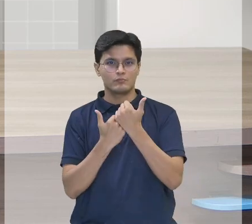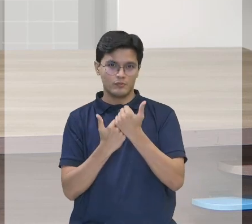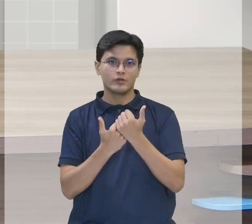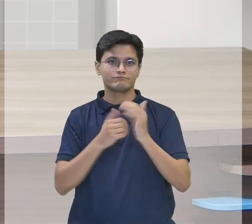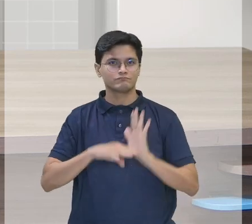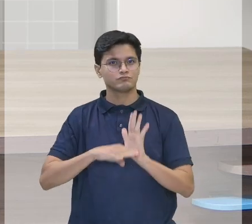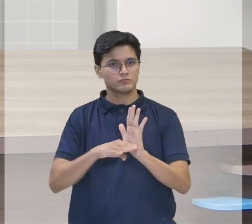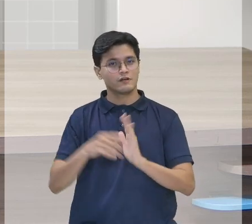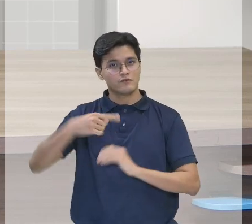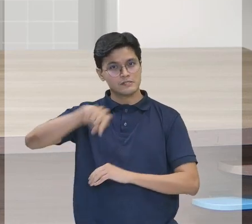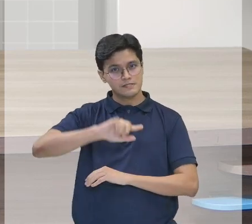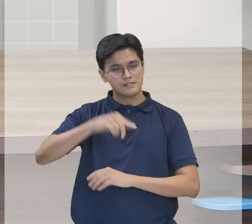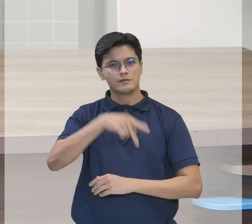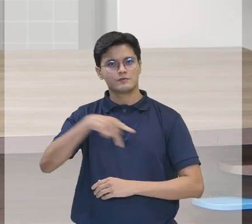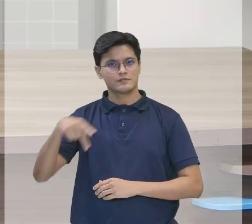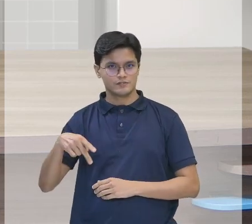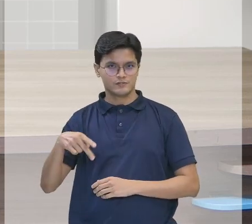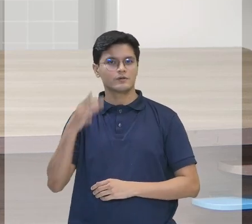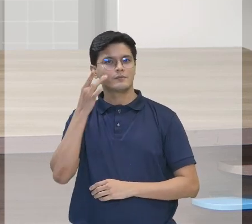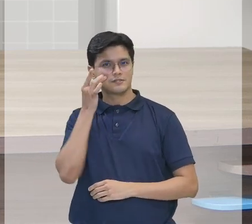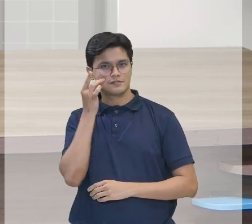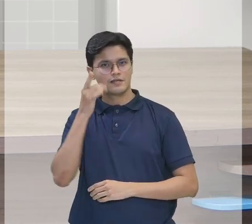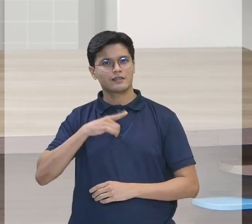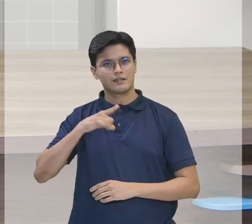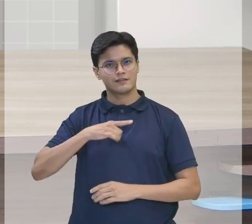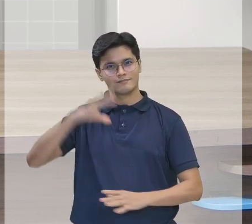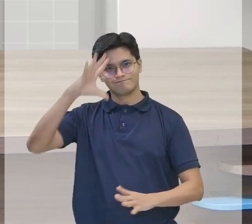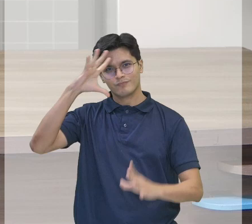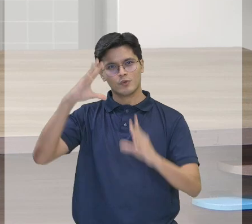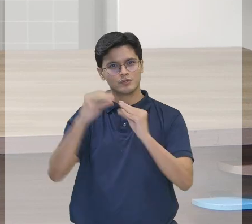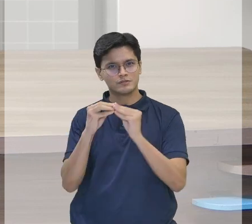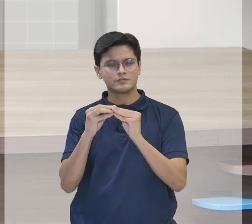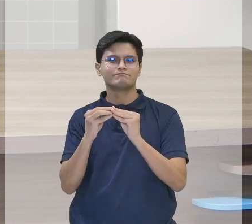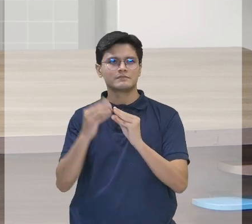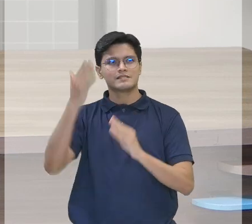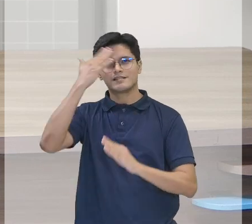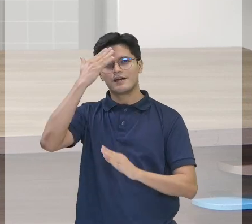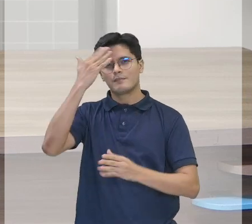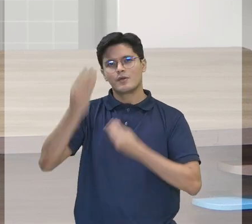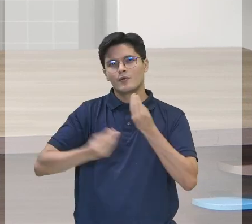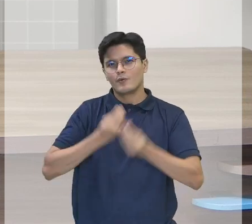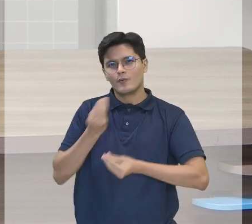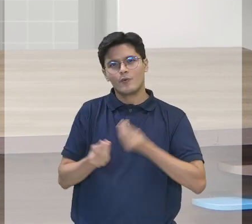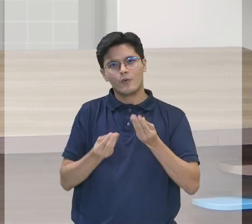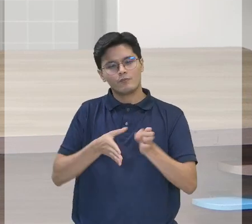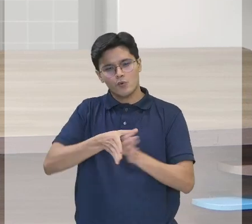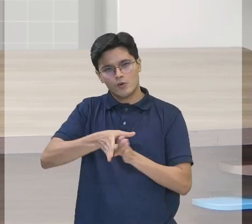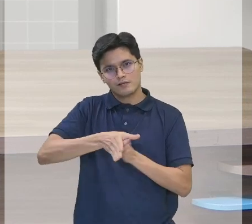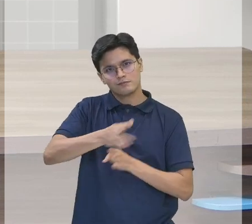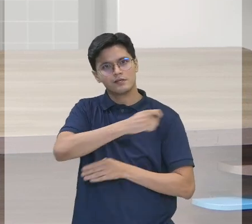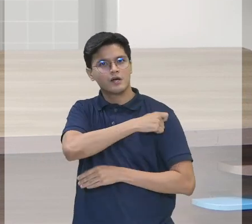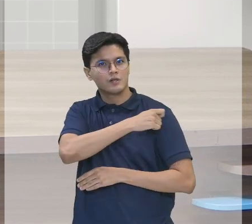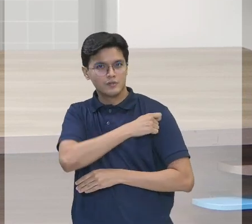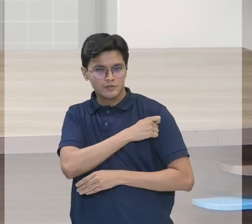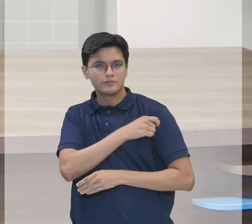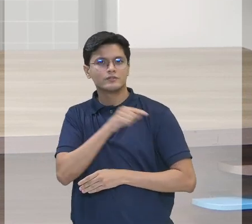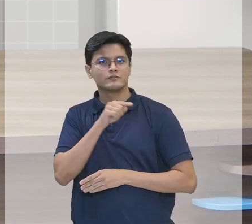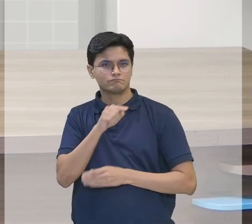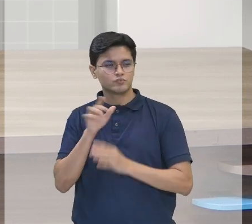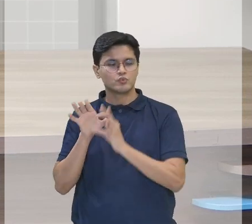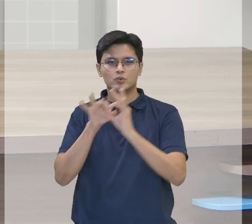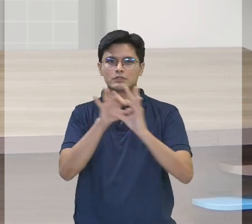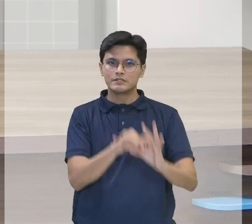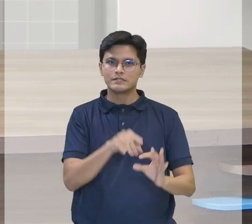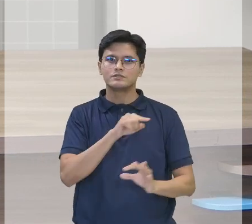ali um entendimento de como auxiliar os nossos estudantes nesse contexto onde ele mesmo pode até ter resistência em